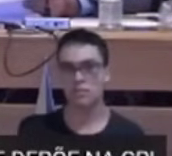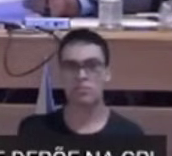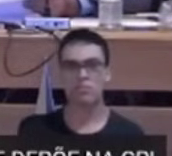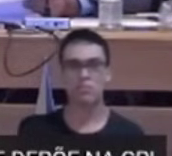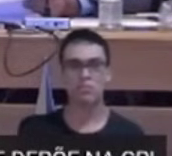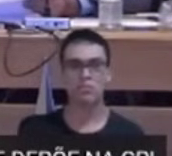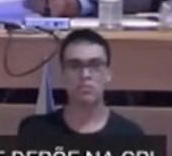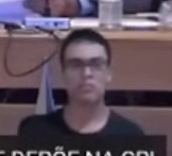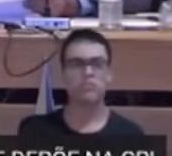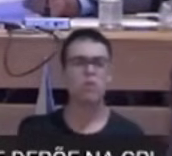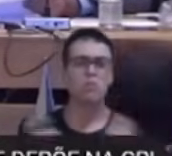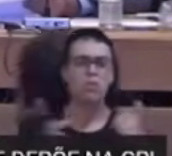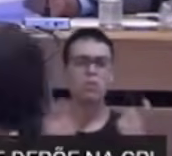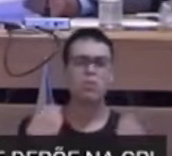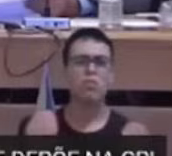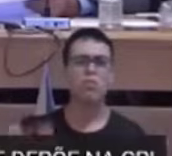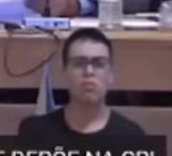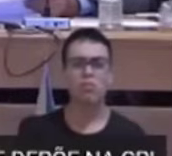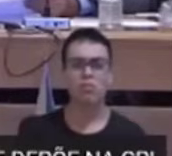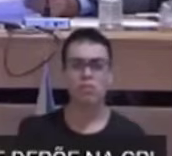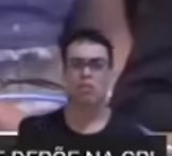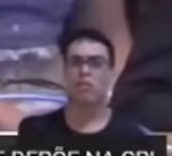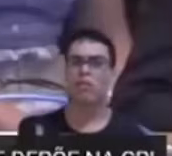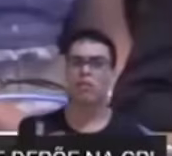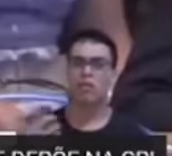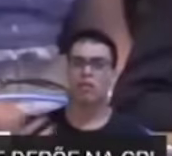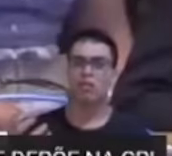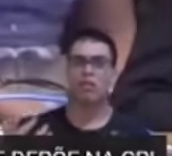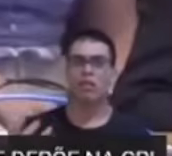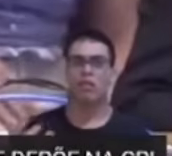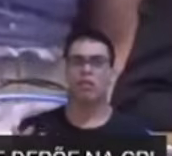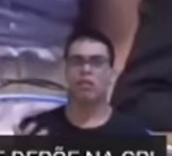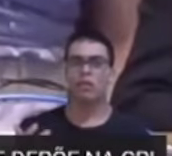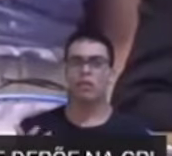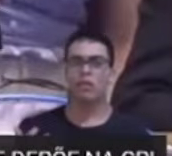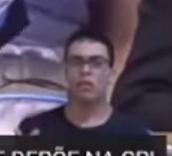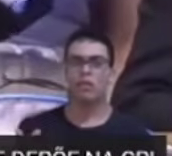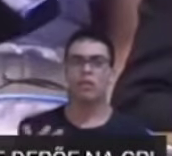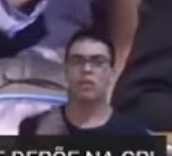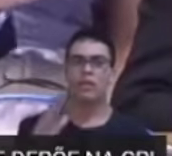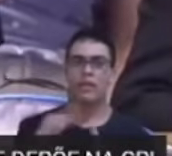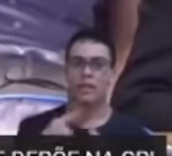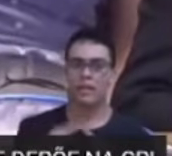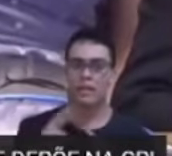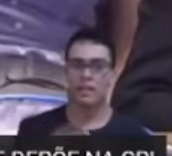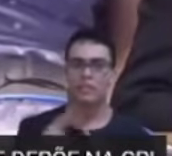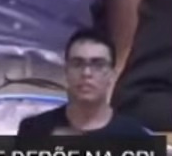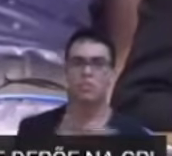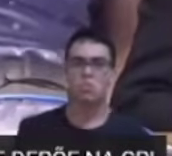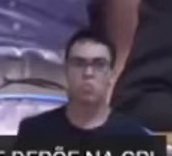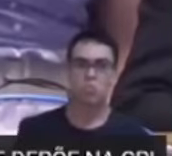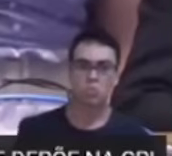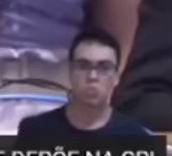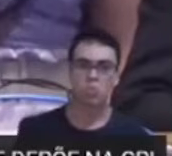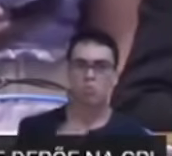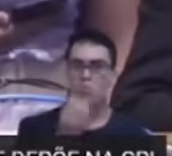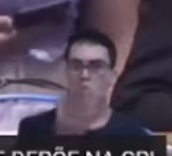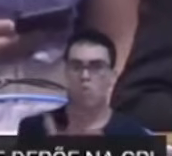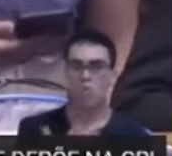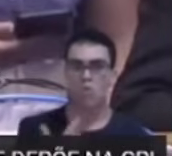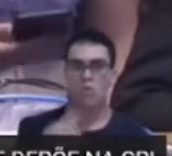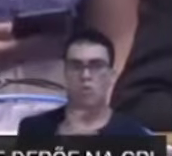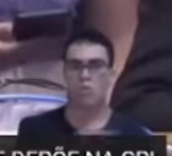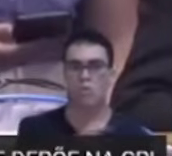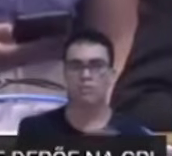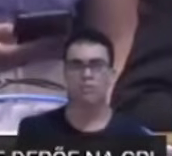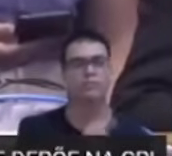sentido? Eu queria, como eu te falei, eu prezo pela igreja, pelos bons costumes, eu fiquei com medo. O senhor é de qual igreja?